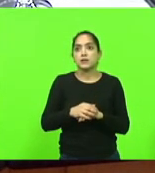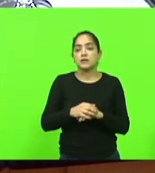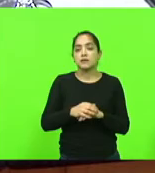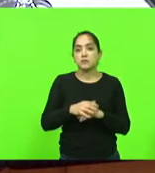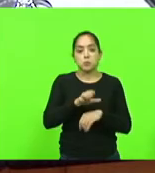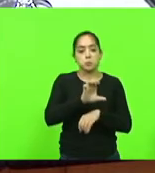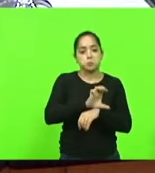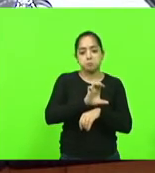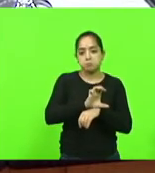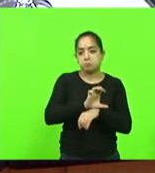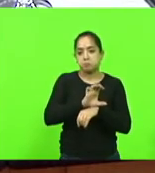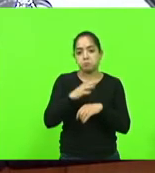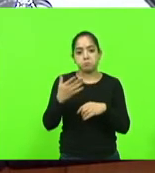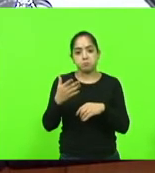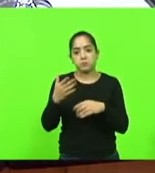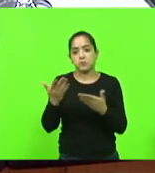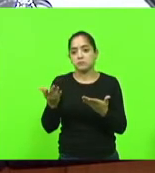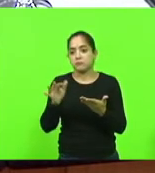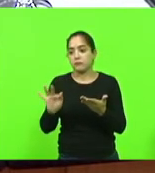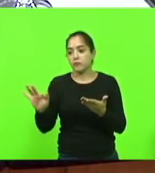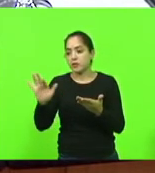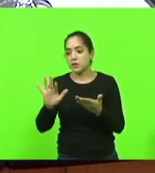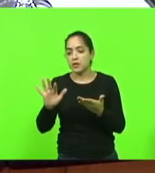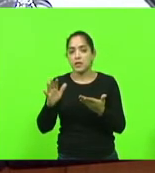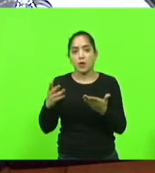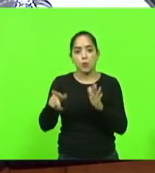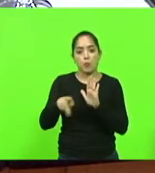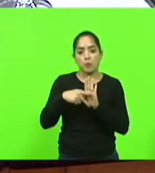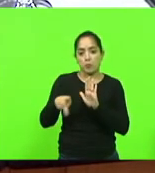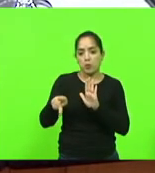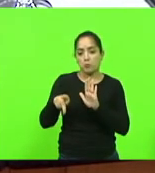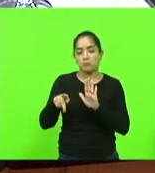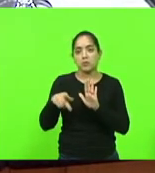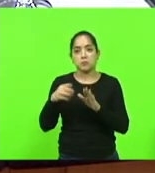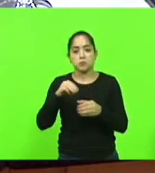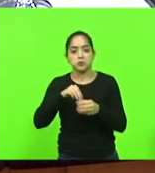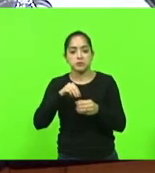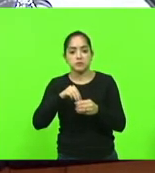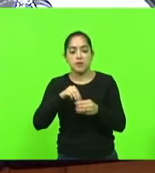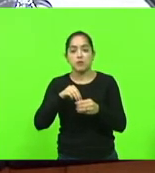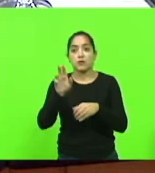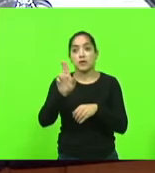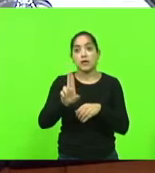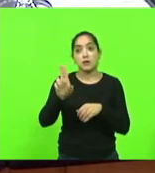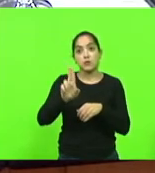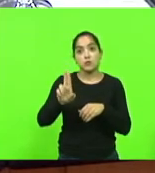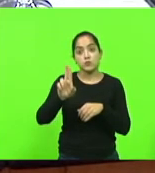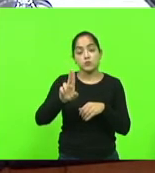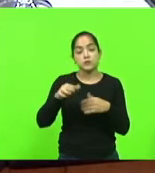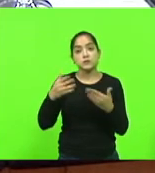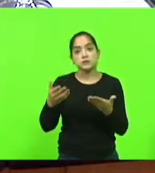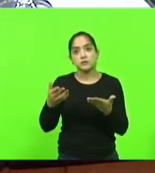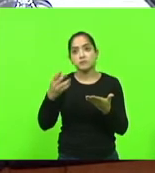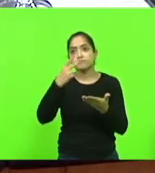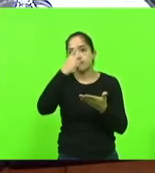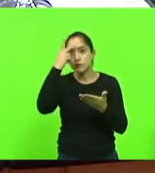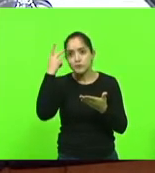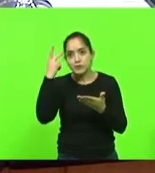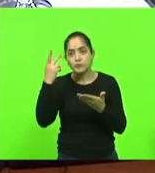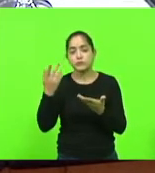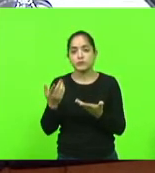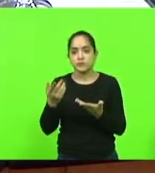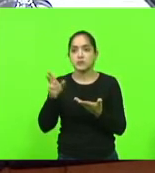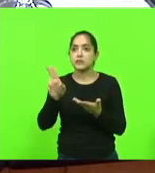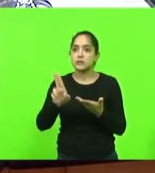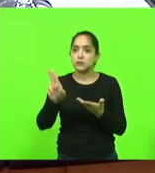não importa se ela é estadual, federal ou municipal, quem usa são os usuários, são as pessoas,